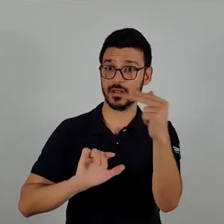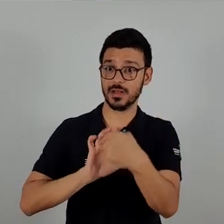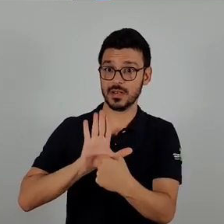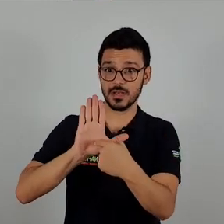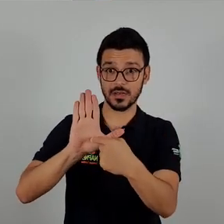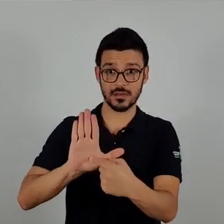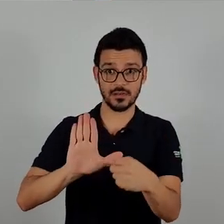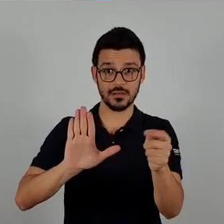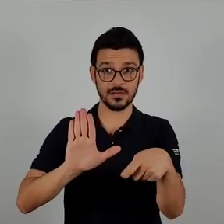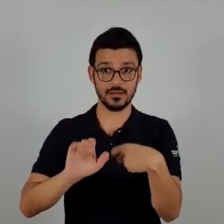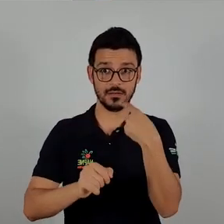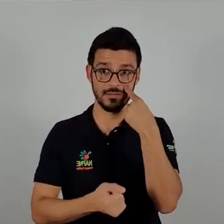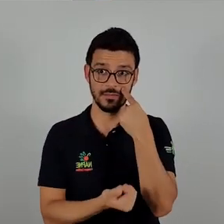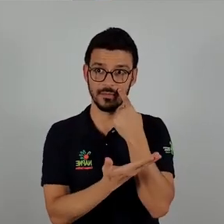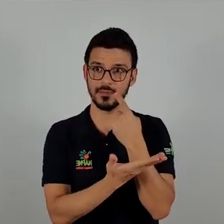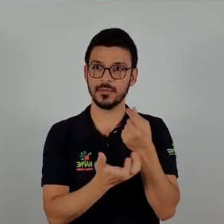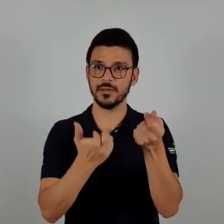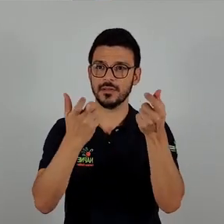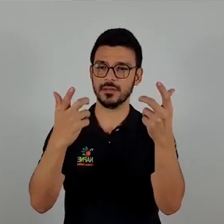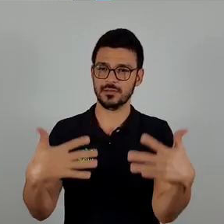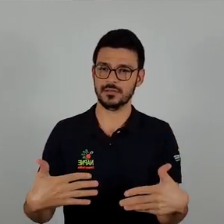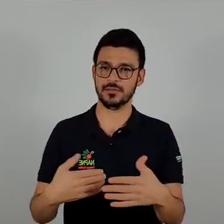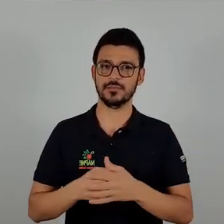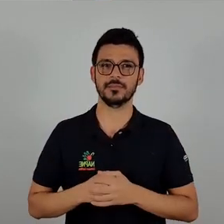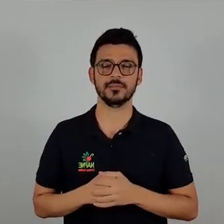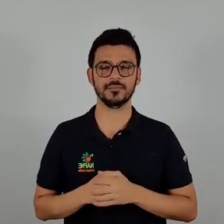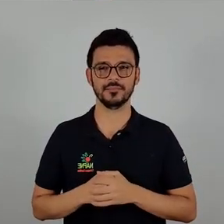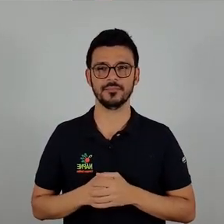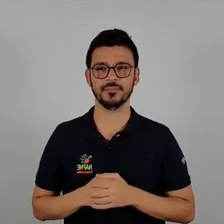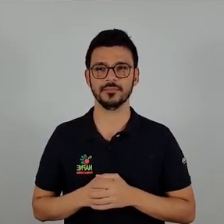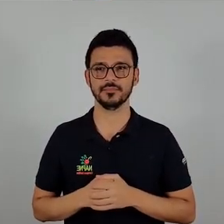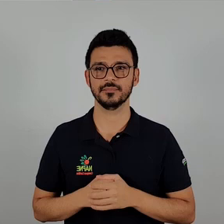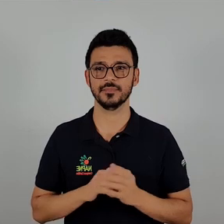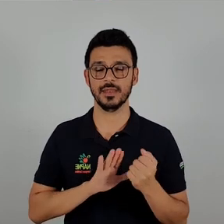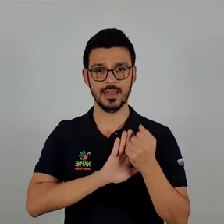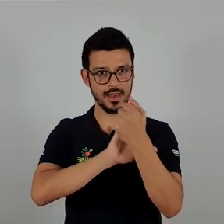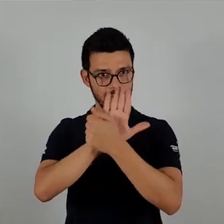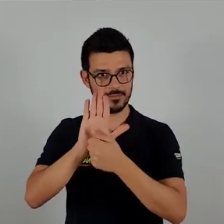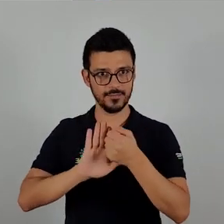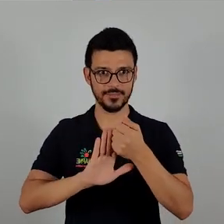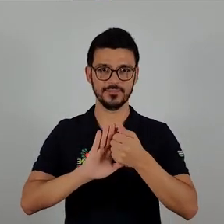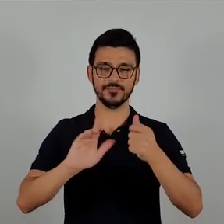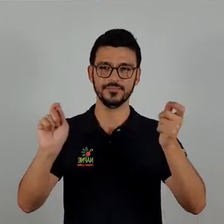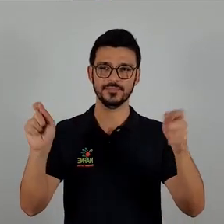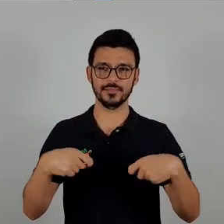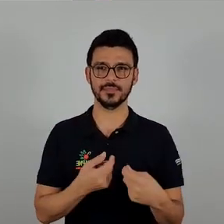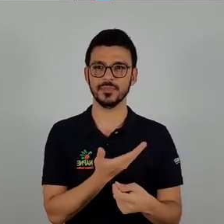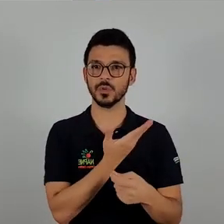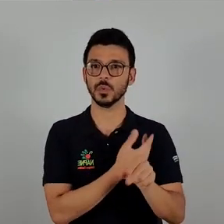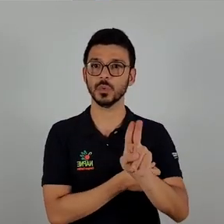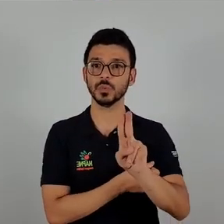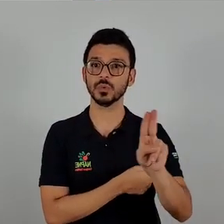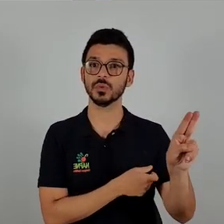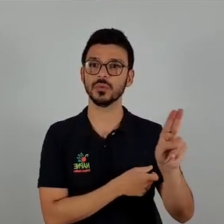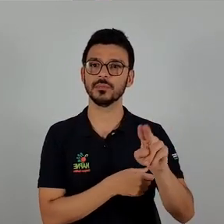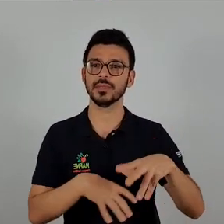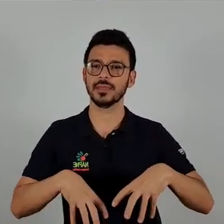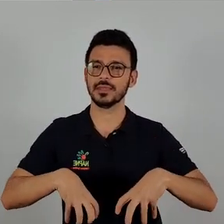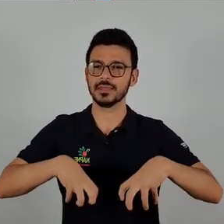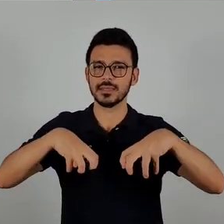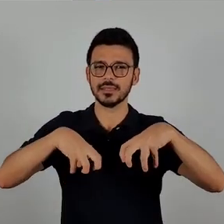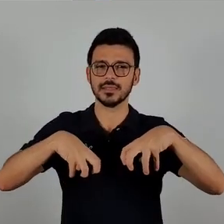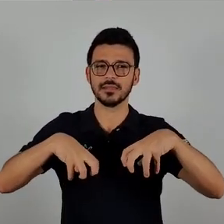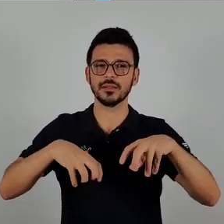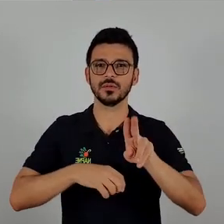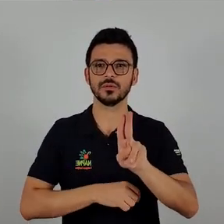Dangui, tá? É Angelica sinensis o nome dessa planta. É a principal tônica de sangue que a gente tem. Tanto do sangue anemia, aquele sangue que não